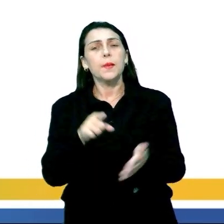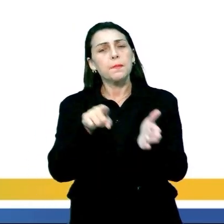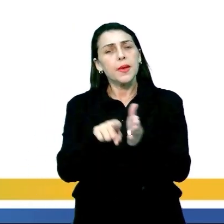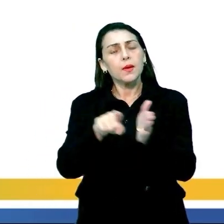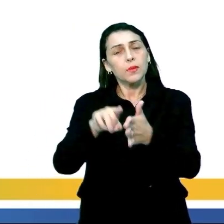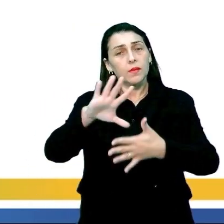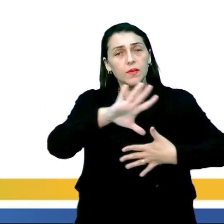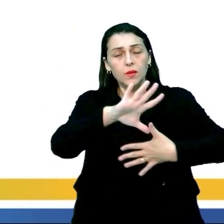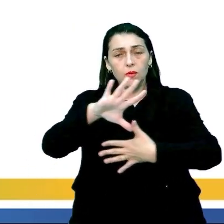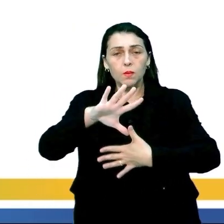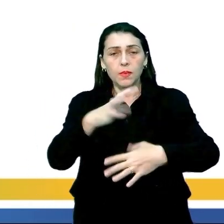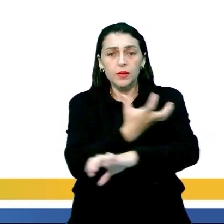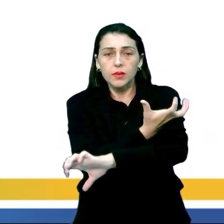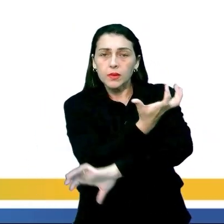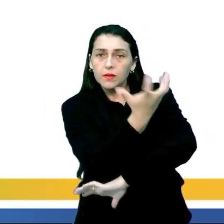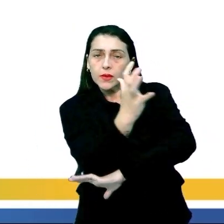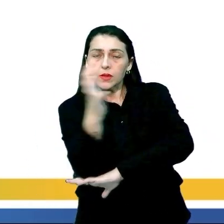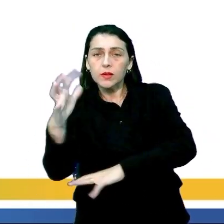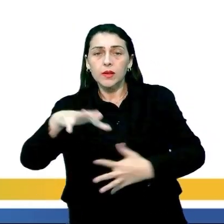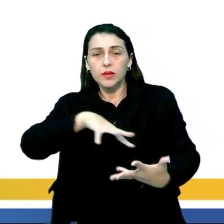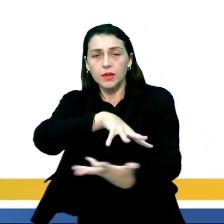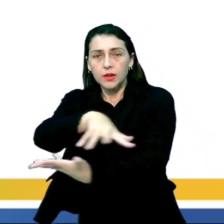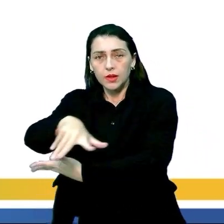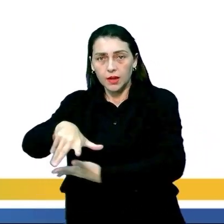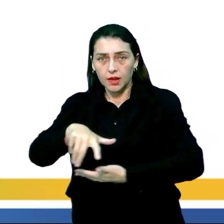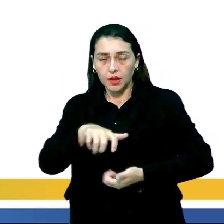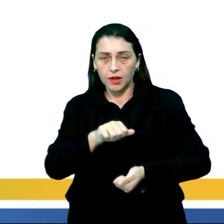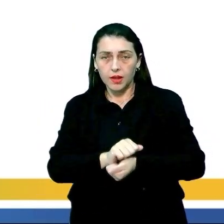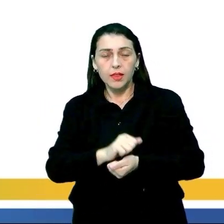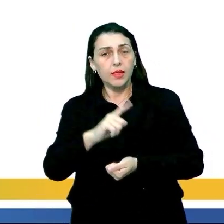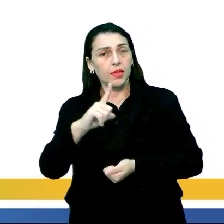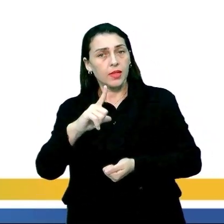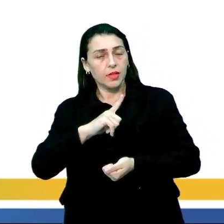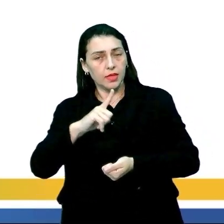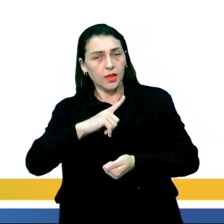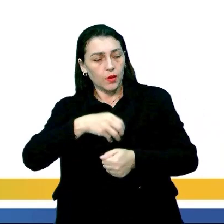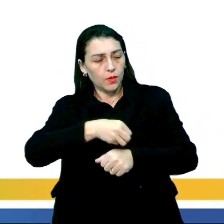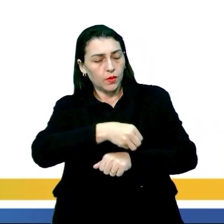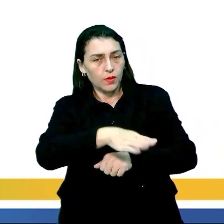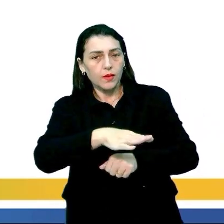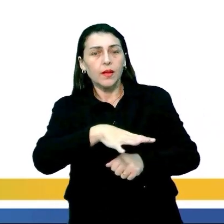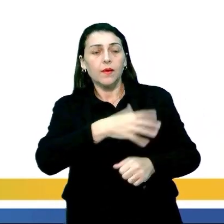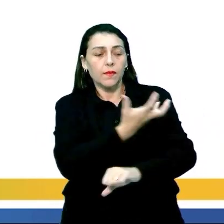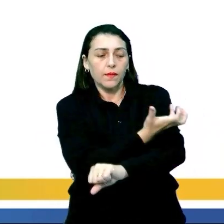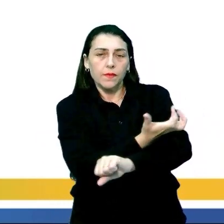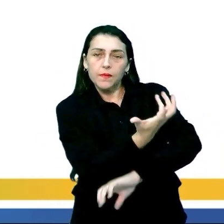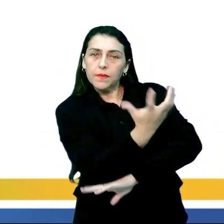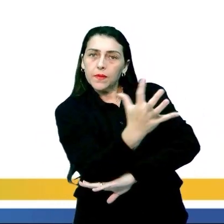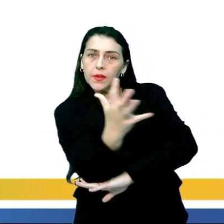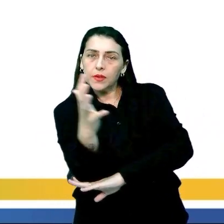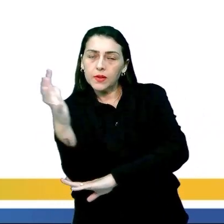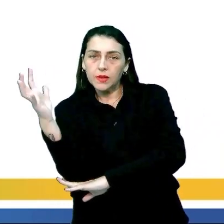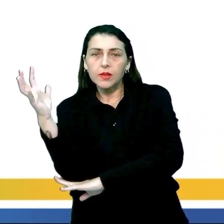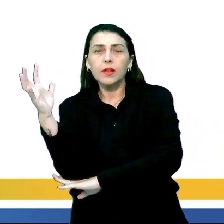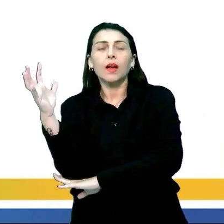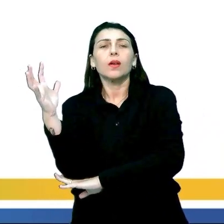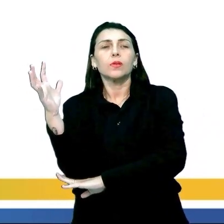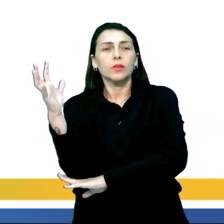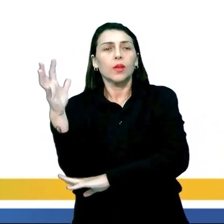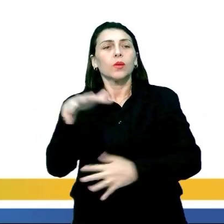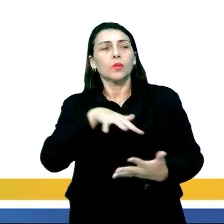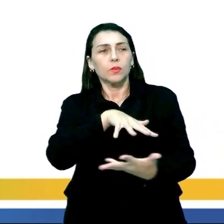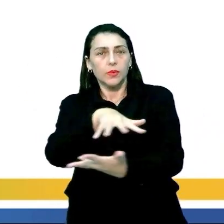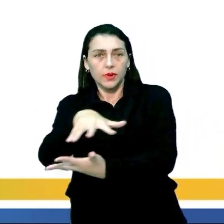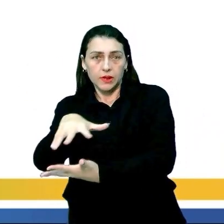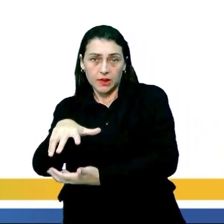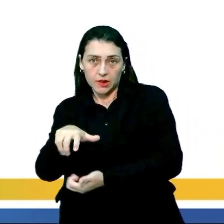o mapa da vegetação da Terra. Olha que interessante, a gente tem uma distribuição da vegetação ao longo de todo o